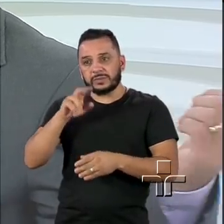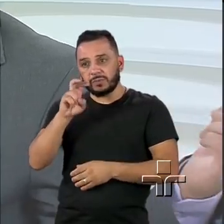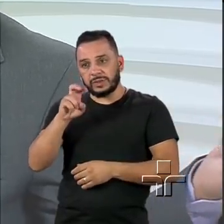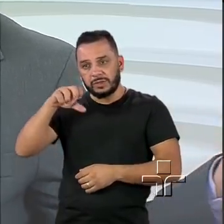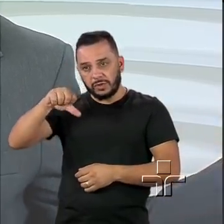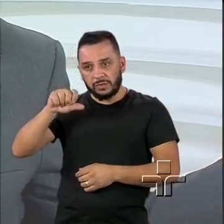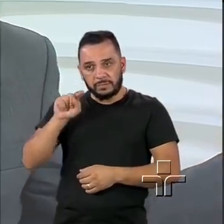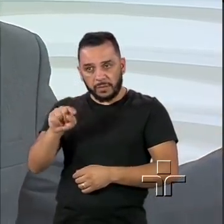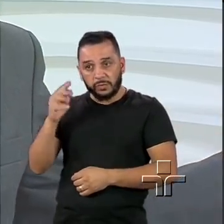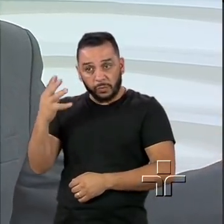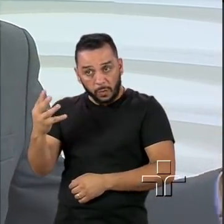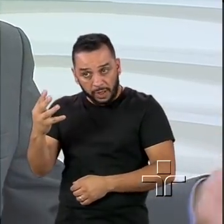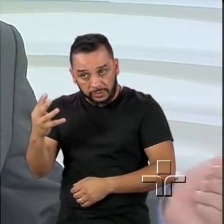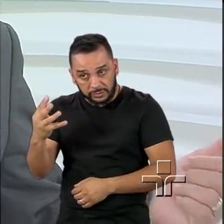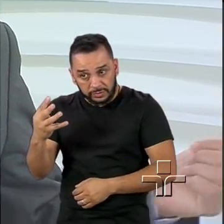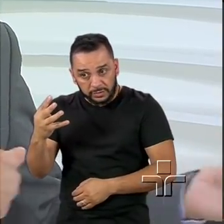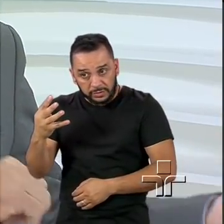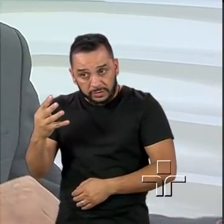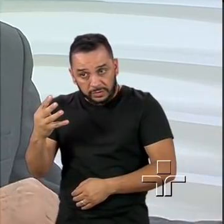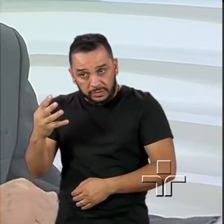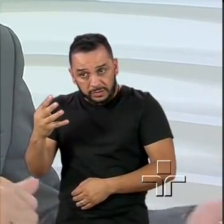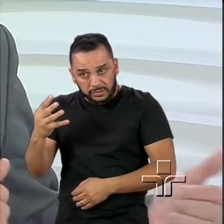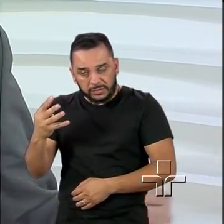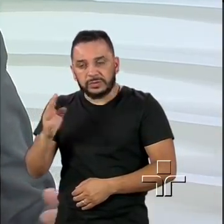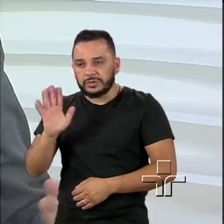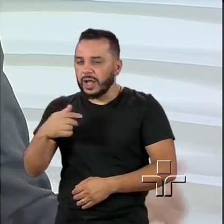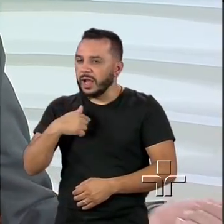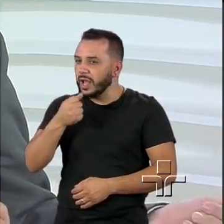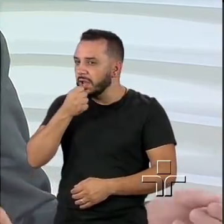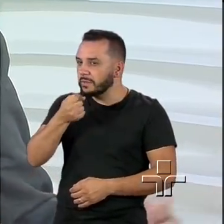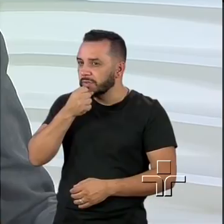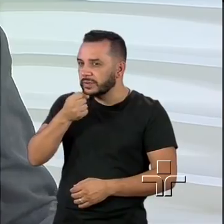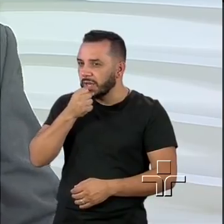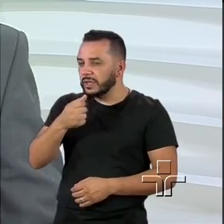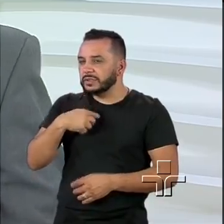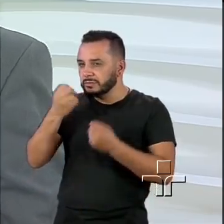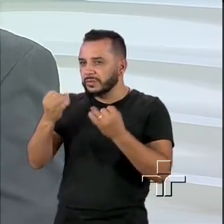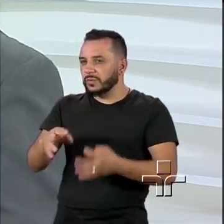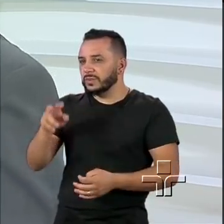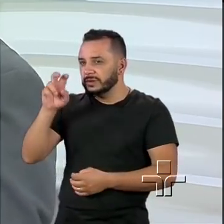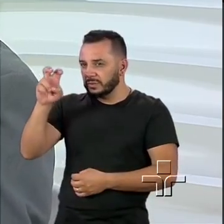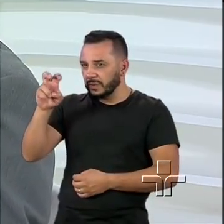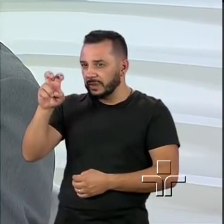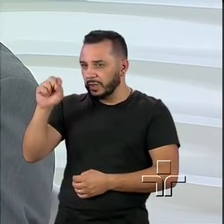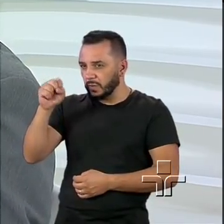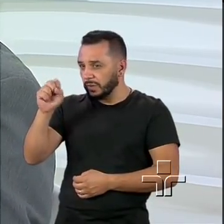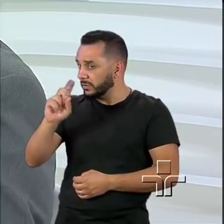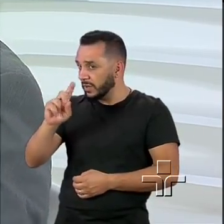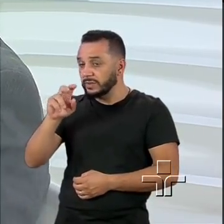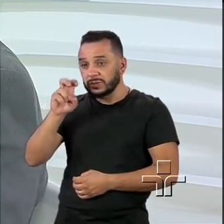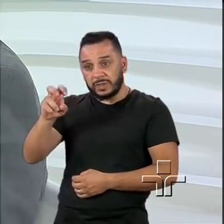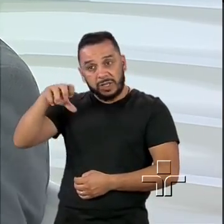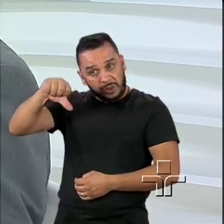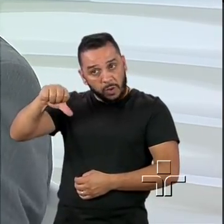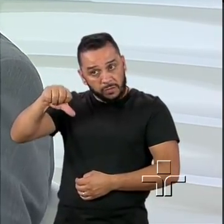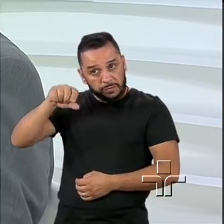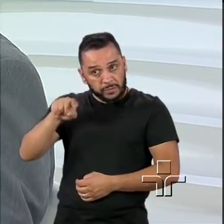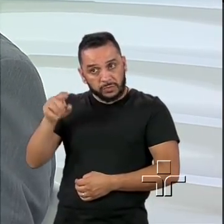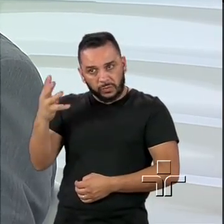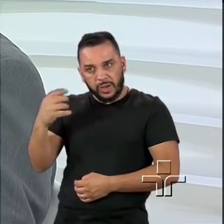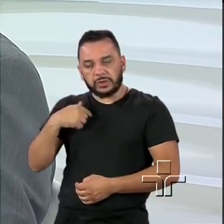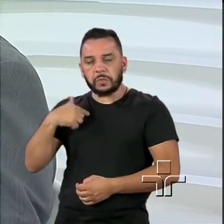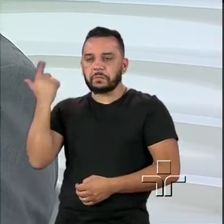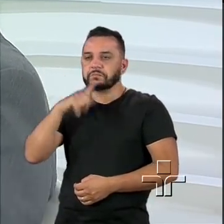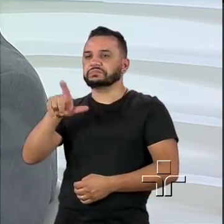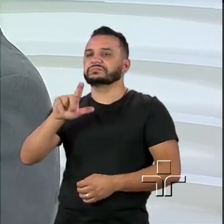59,4%. Início da reportagem aqui diz que eu tive 58%, na verdade 59,4% no segundo turno, ou seja, e ganhei as